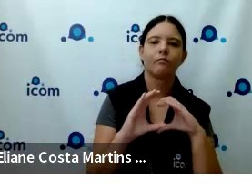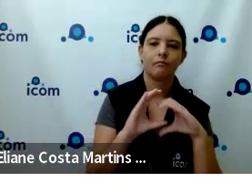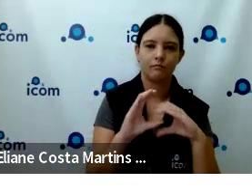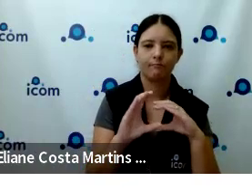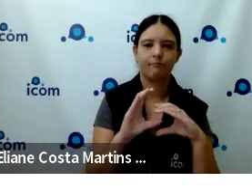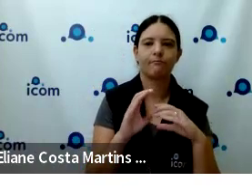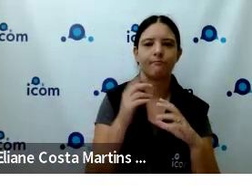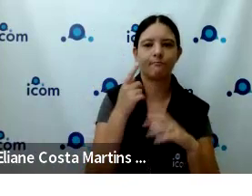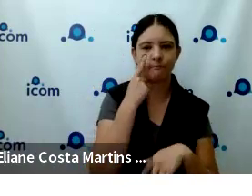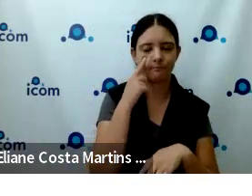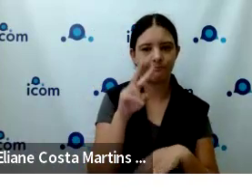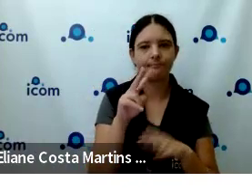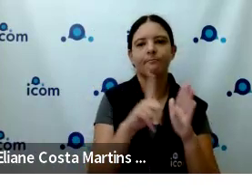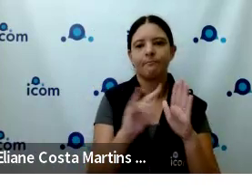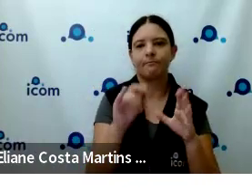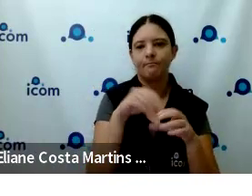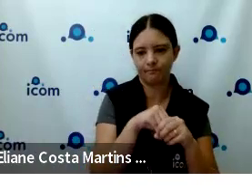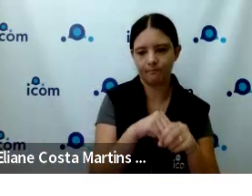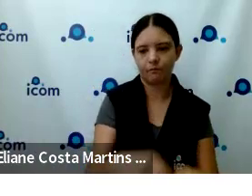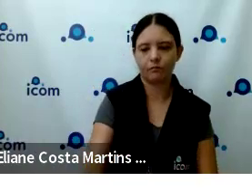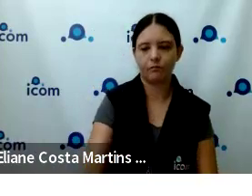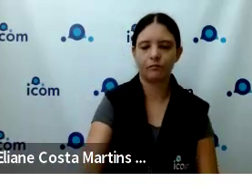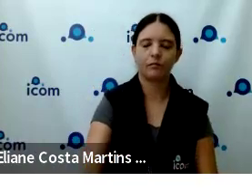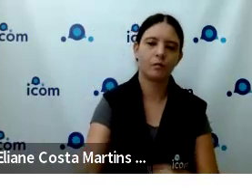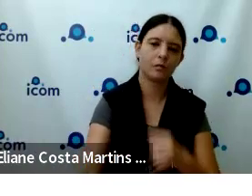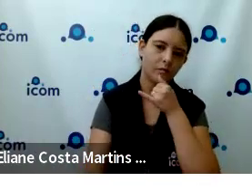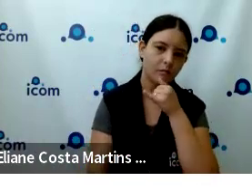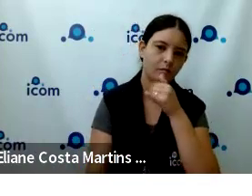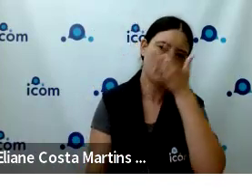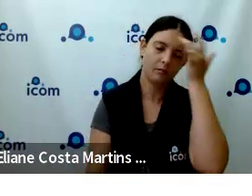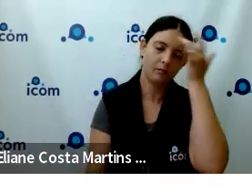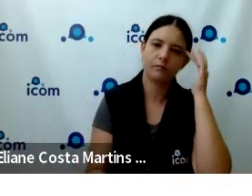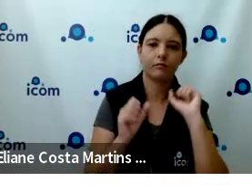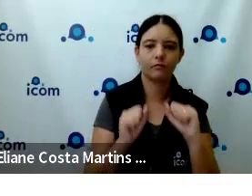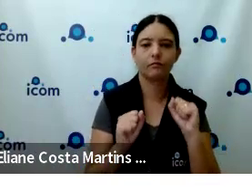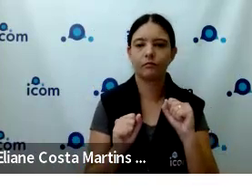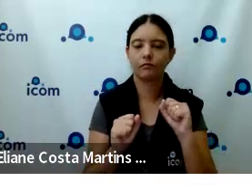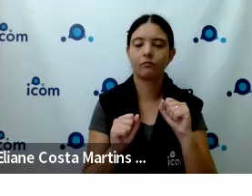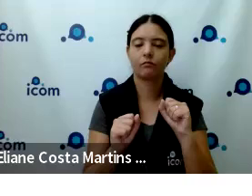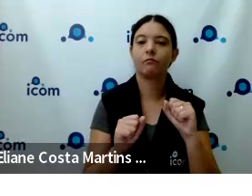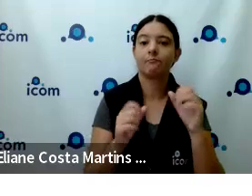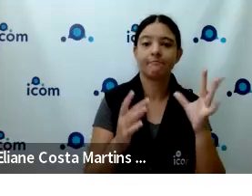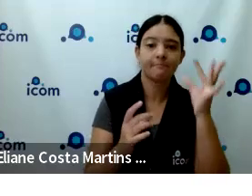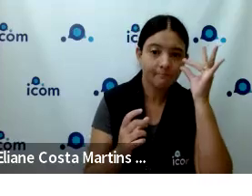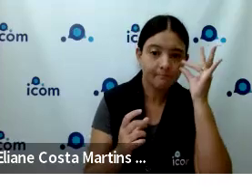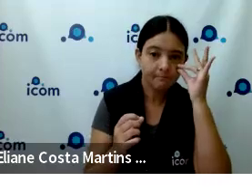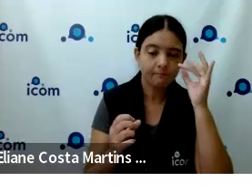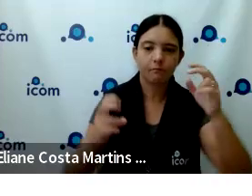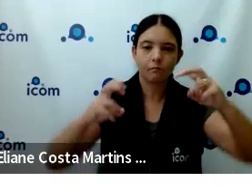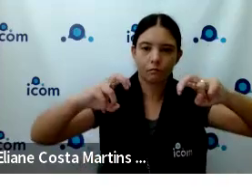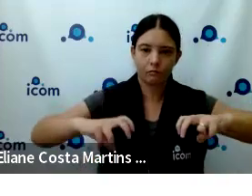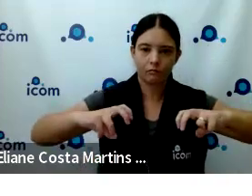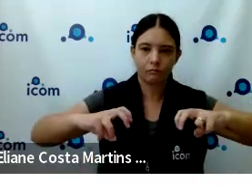estão previstos na própria lei. Por exemplo, o contribuinte tem direito de ser ouvido presencialmente